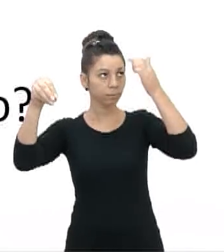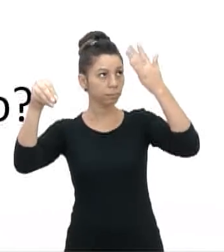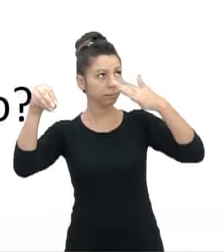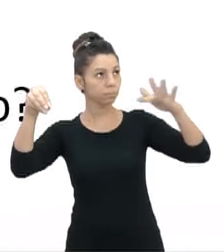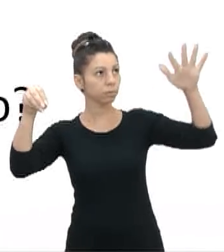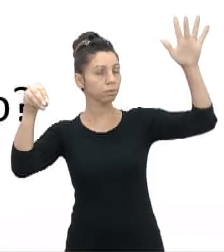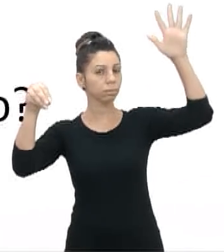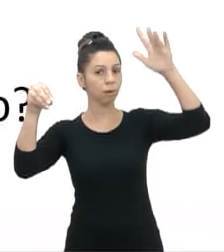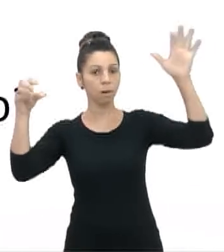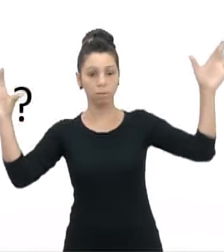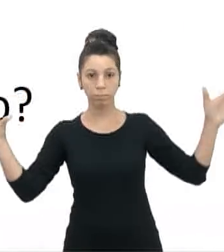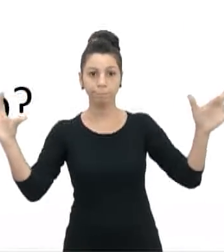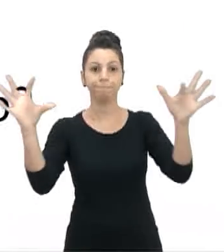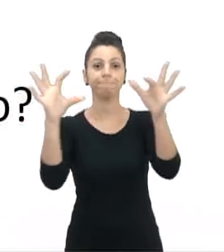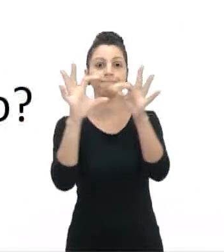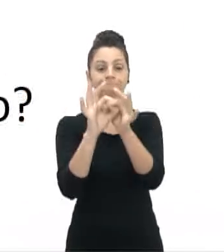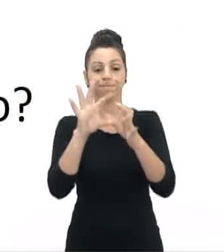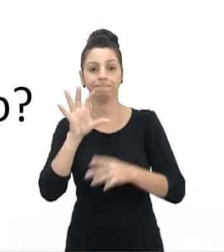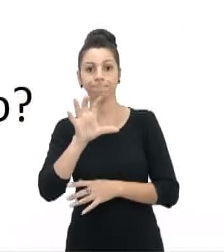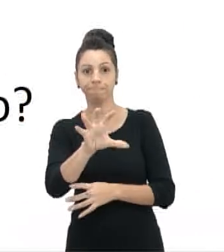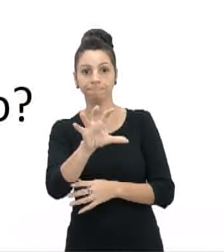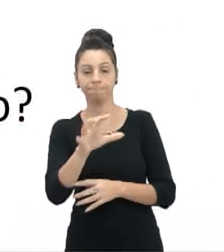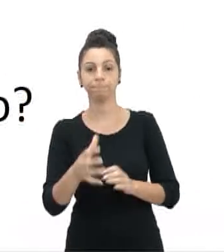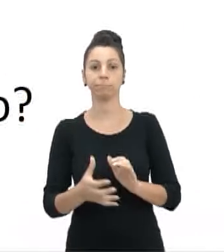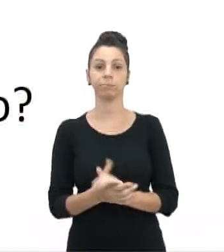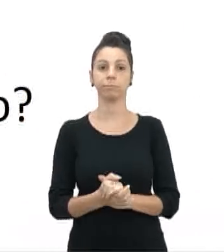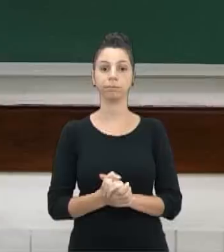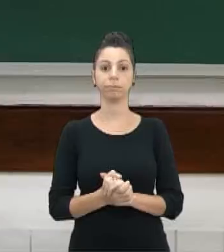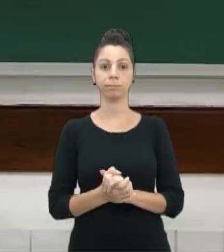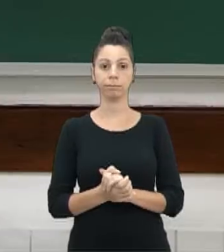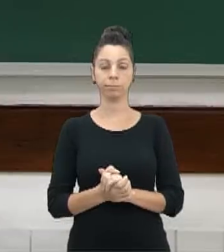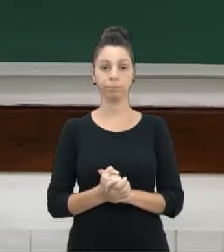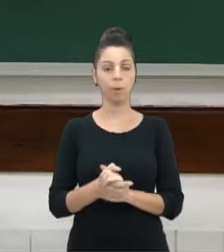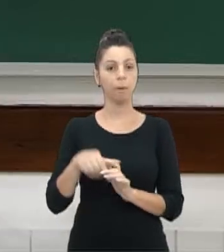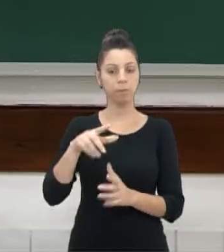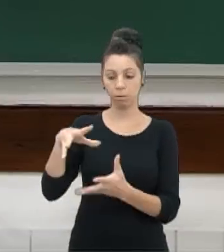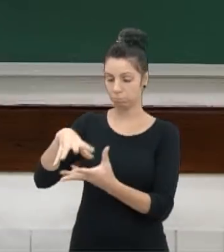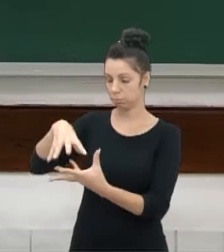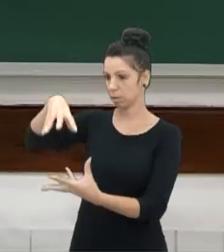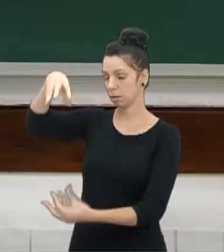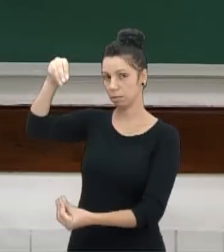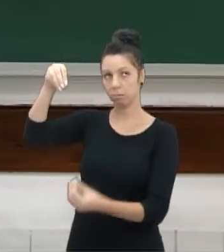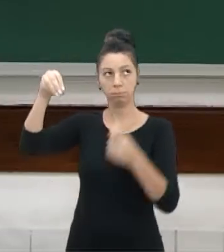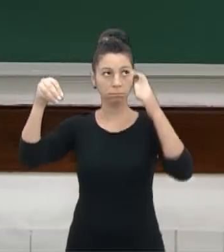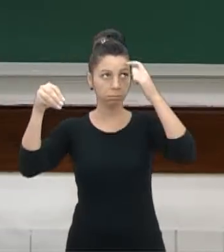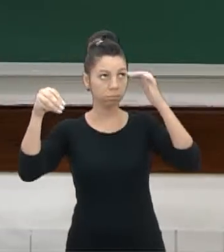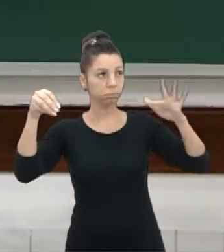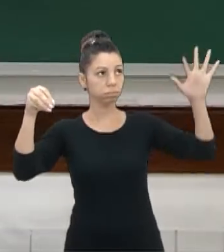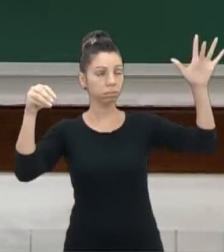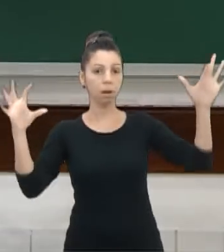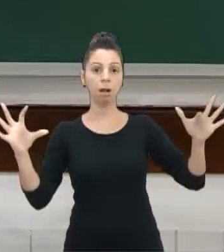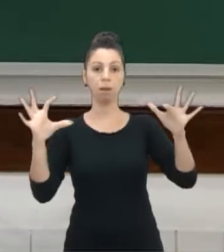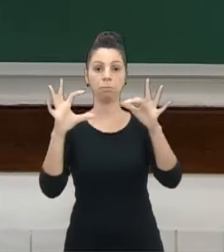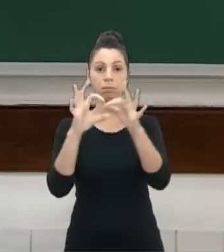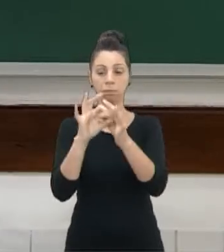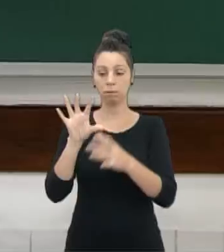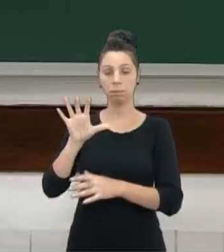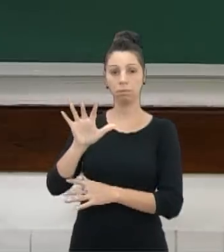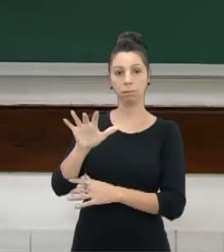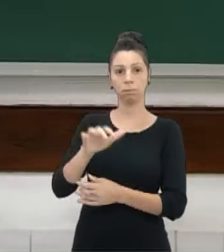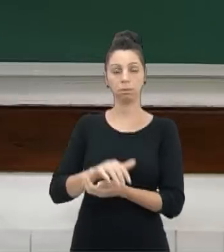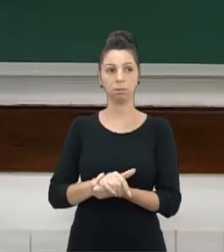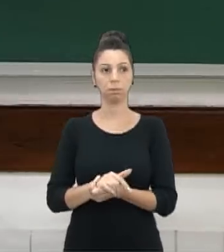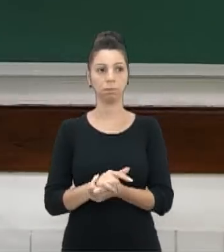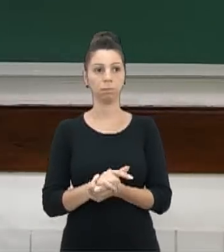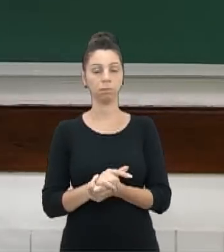você é. Né? Assim como você pensa na sua alma, assim você é. Isso é